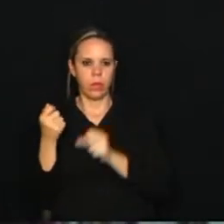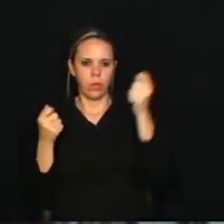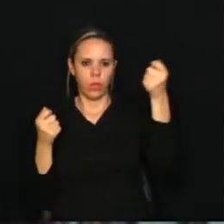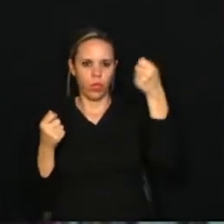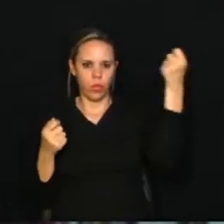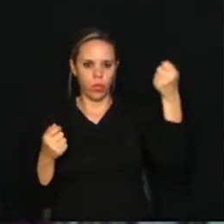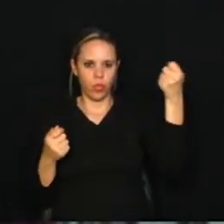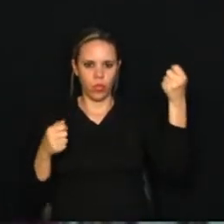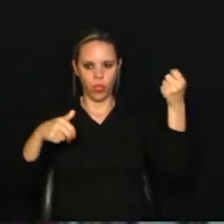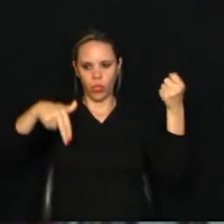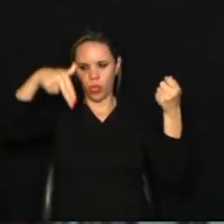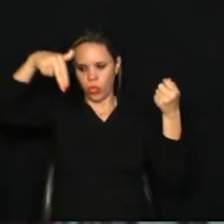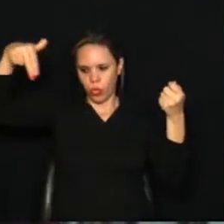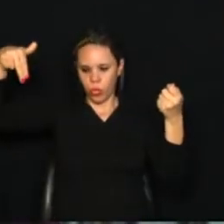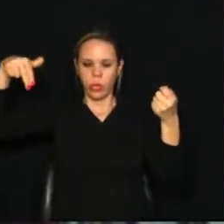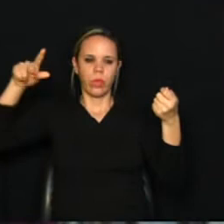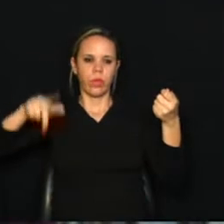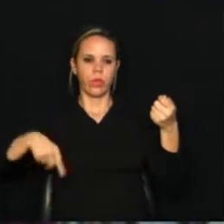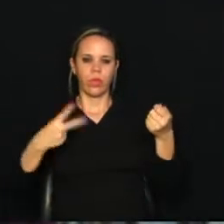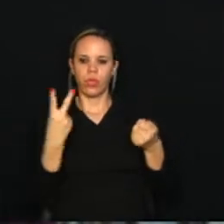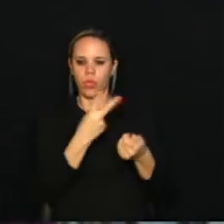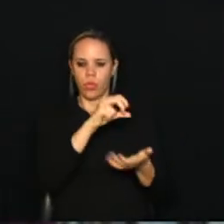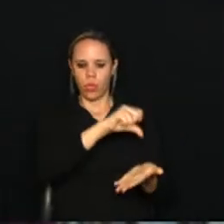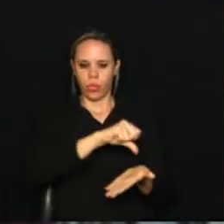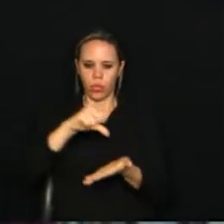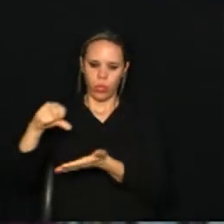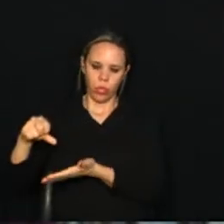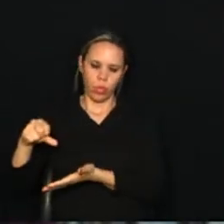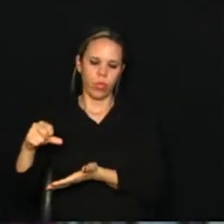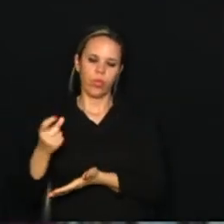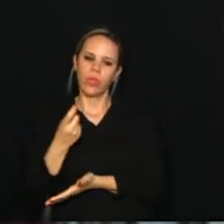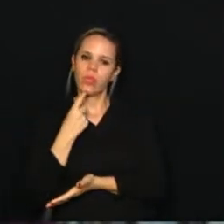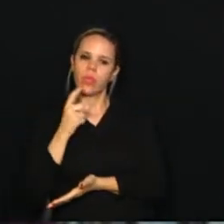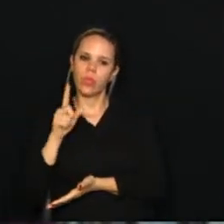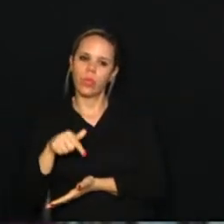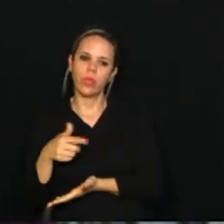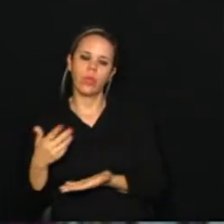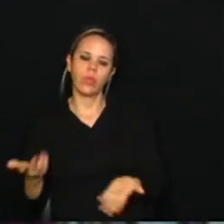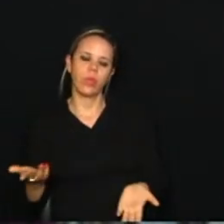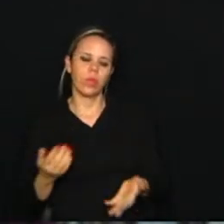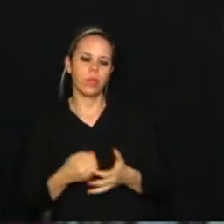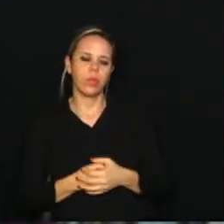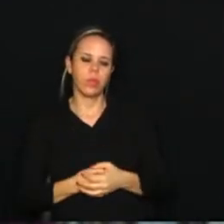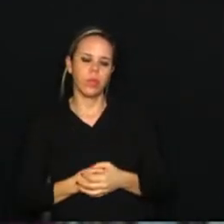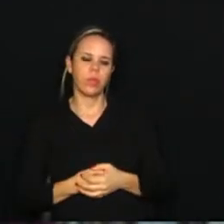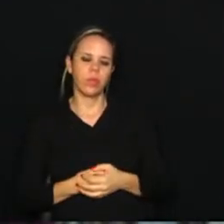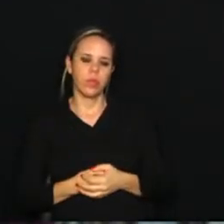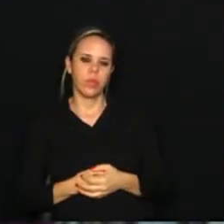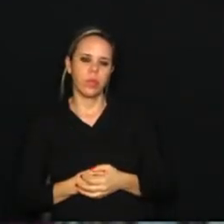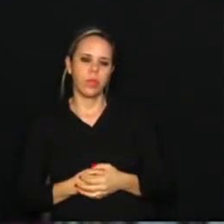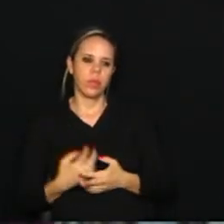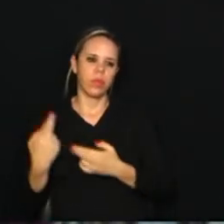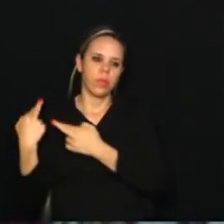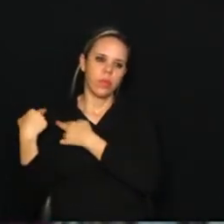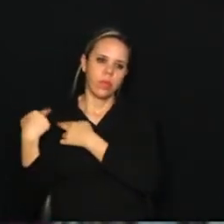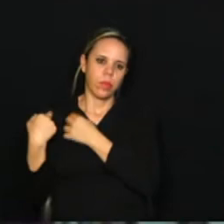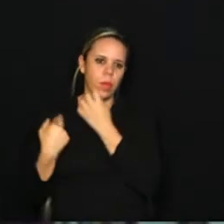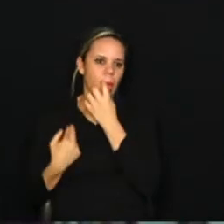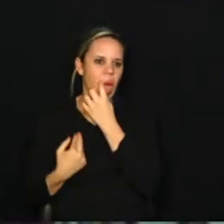noroeste. Essas duas regiões, elas são